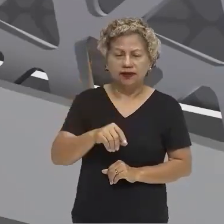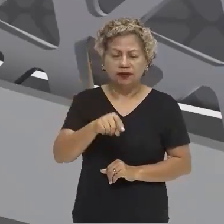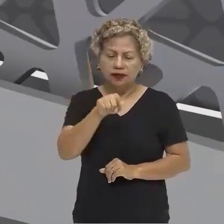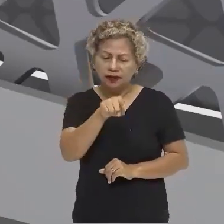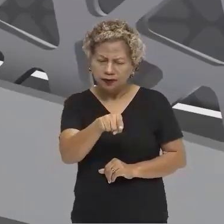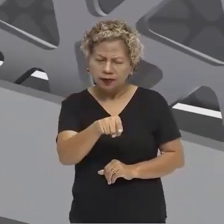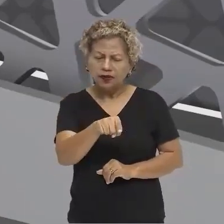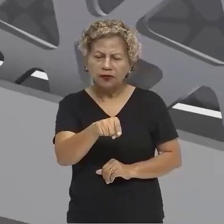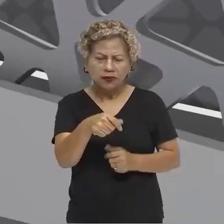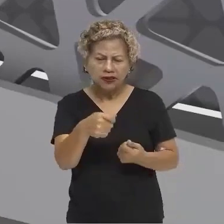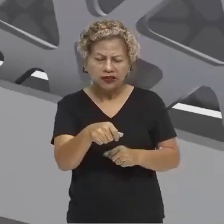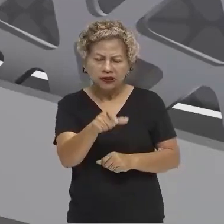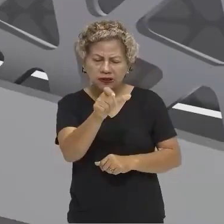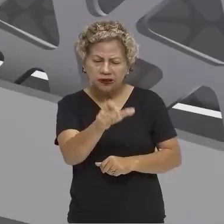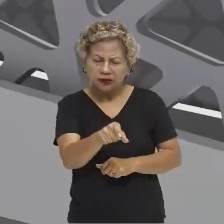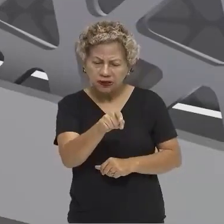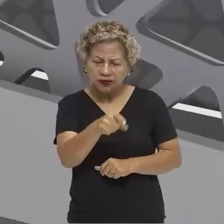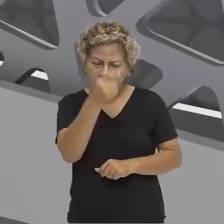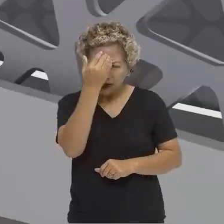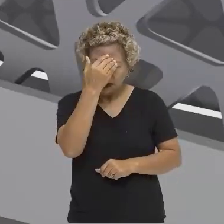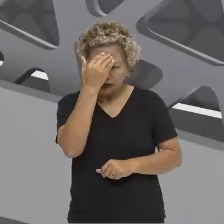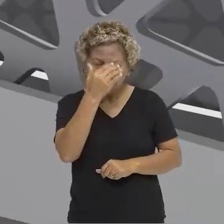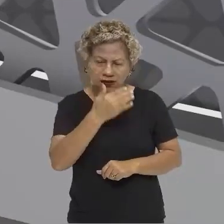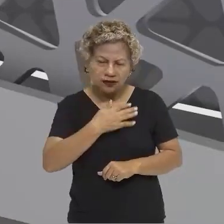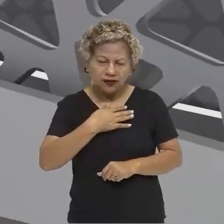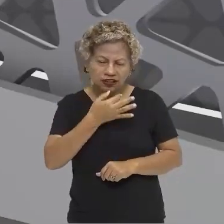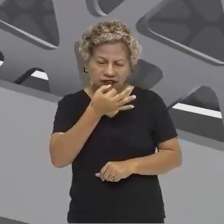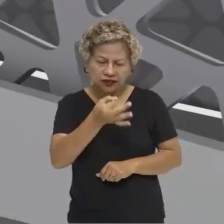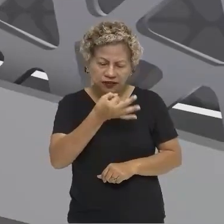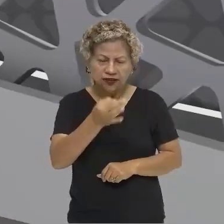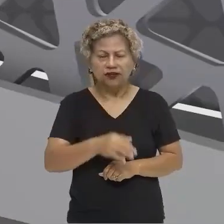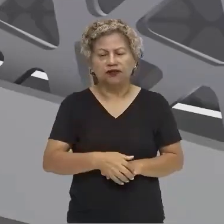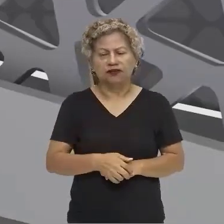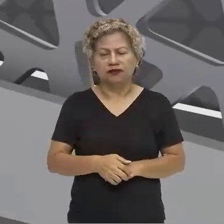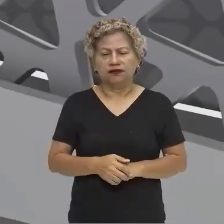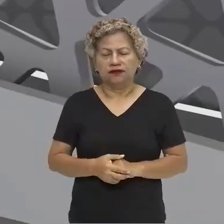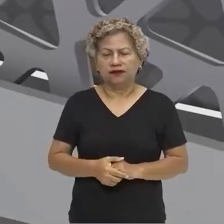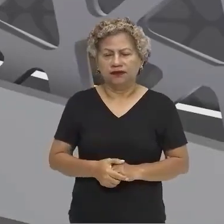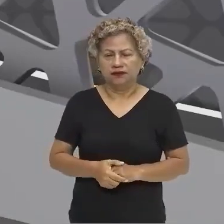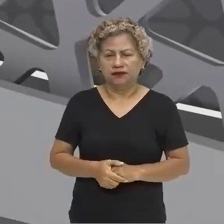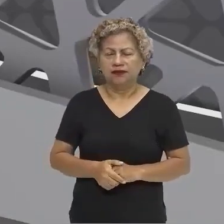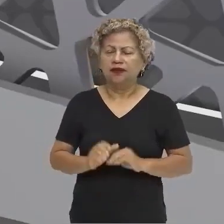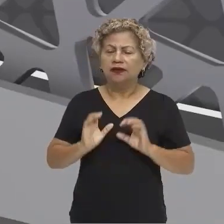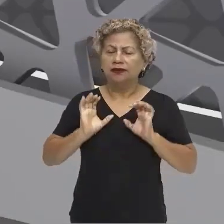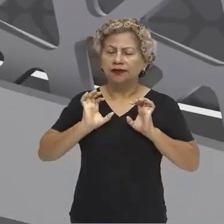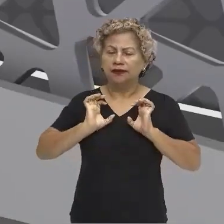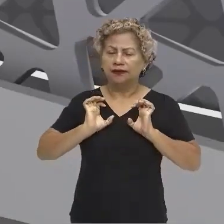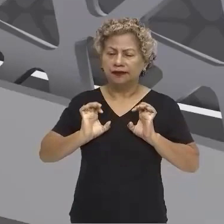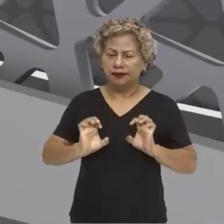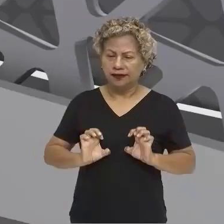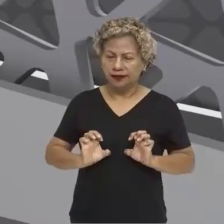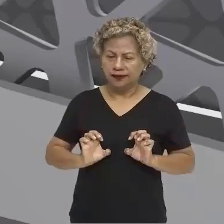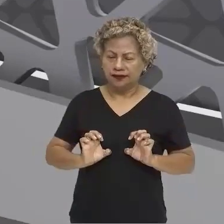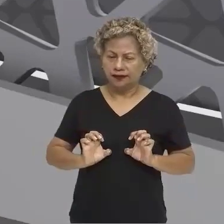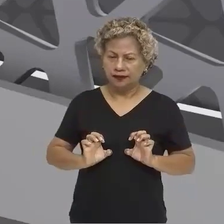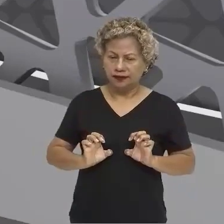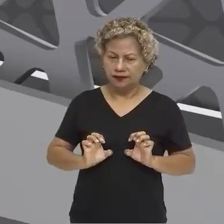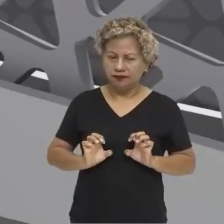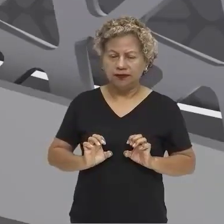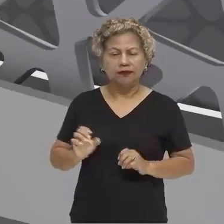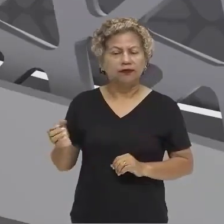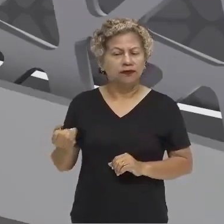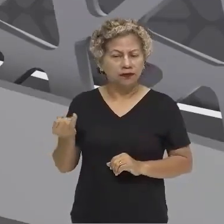ouvir e também retribuir, certo? A ética, sabe? A questão da ética ela é